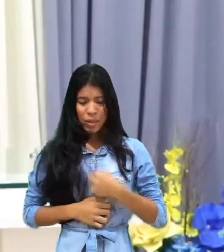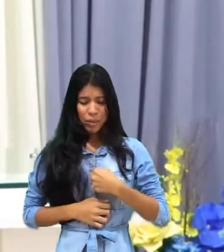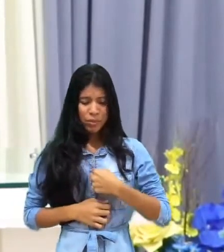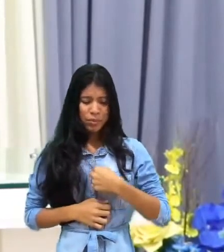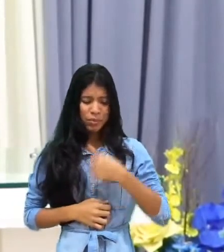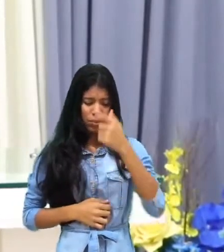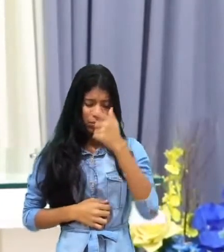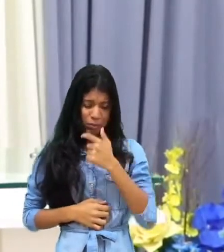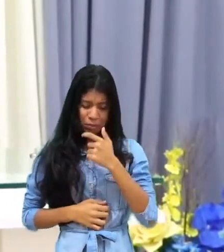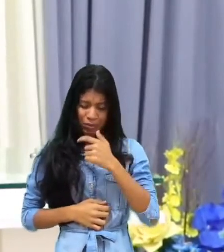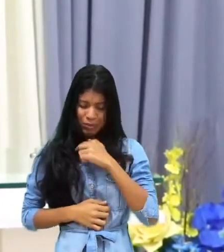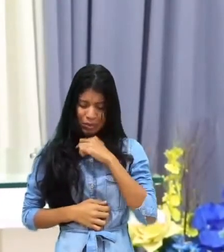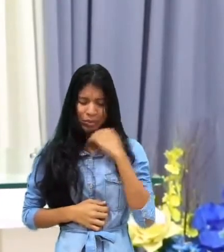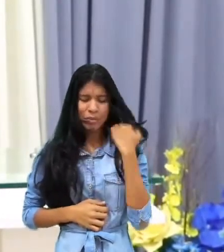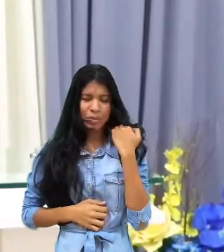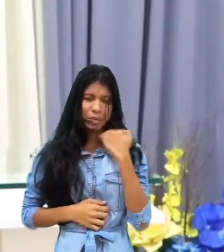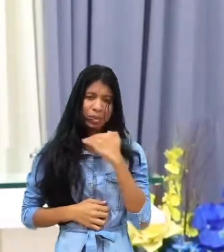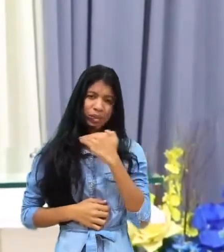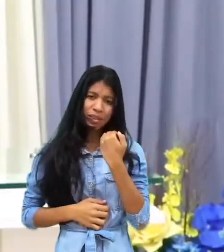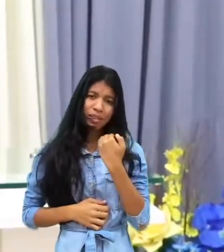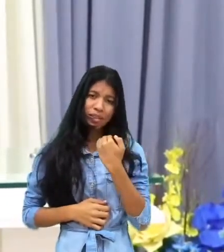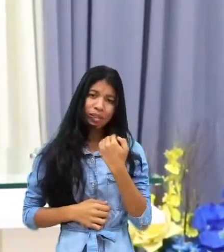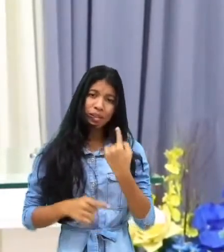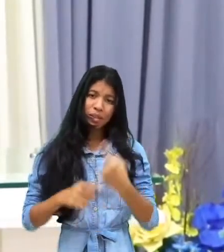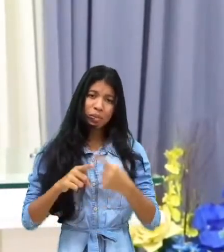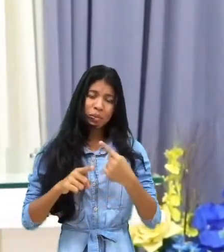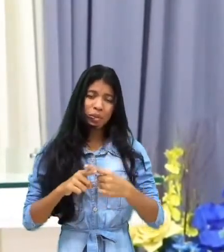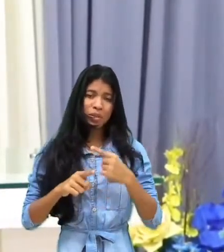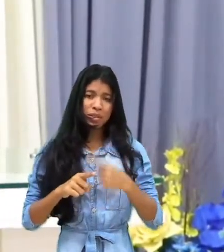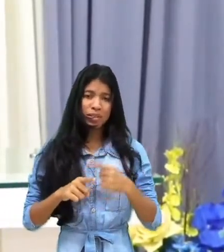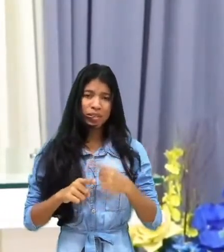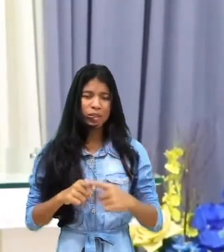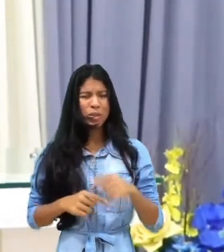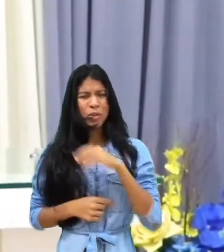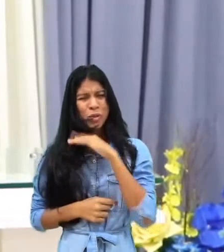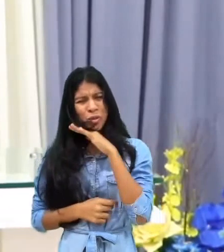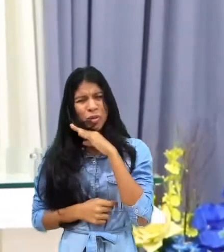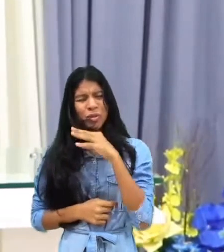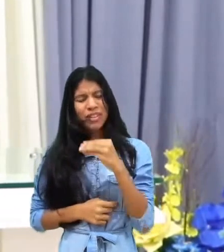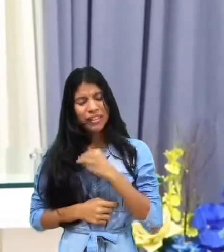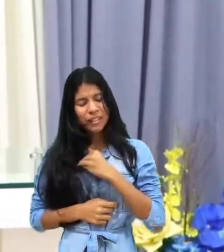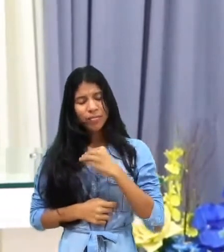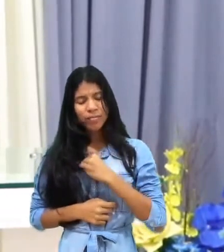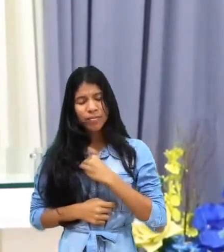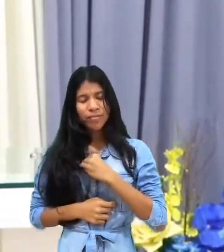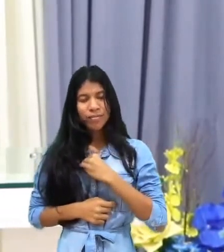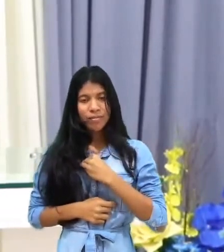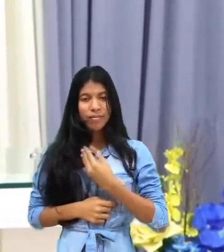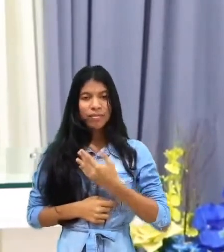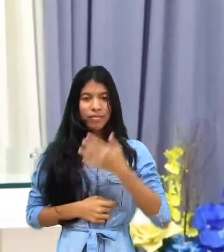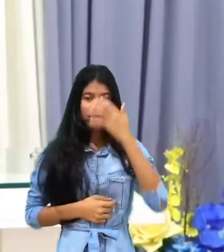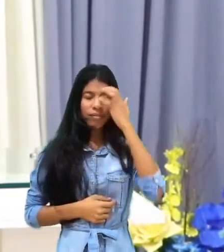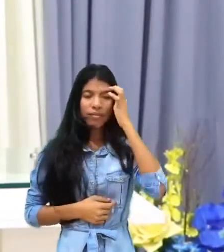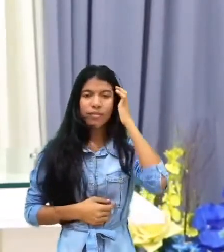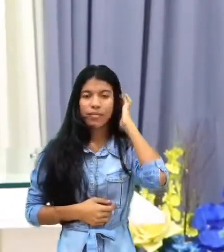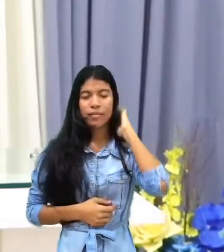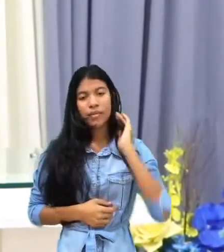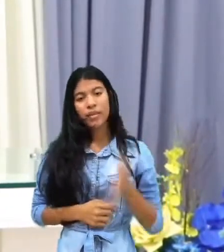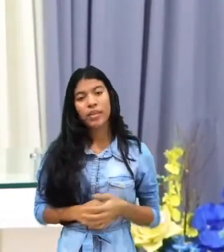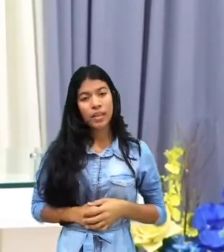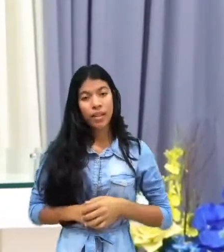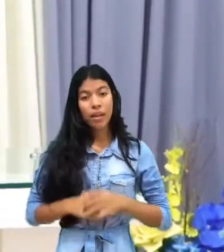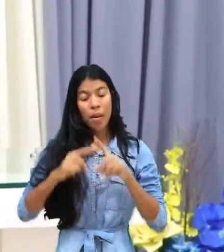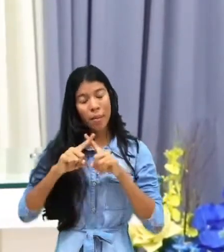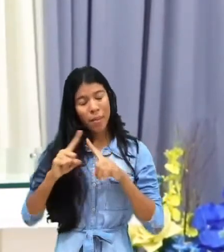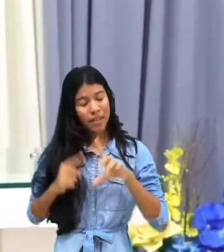perecendo, porque eu sou um homem impuro. Olha, irmãos, ele estava tendo a visão dele pecador. Mas é isso que